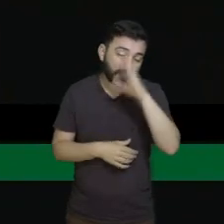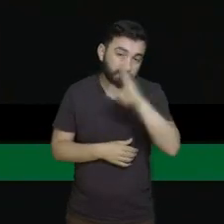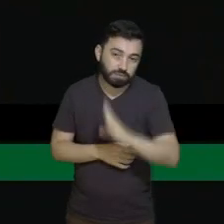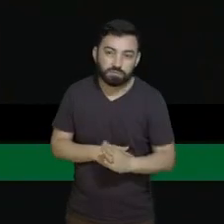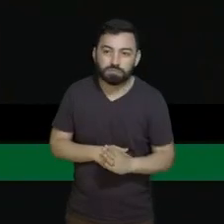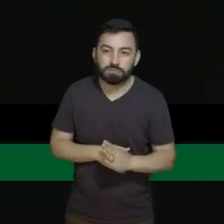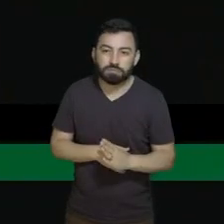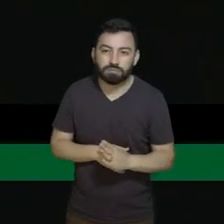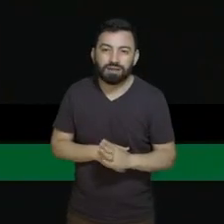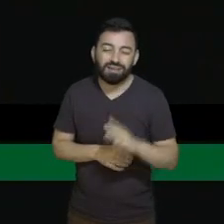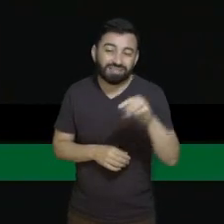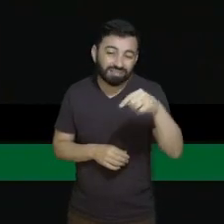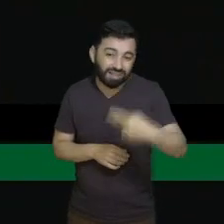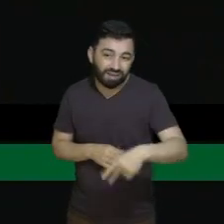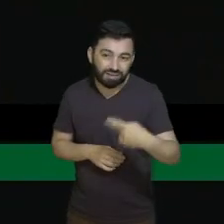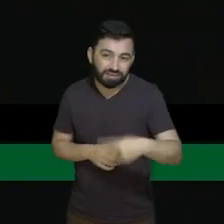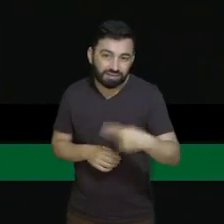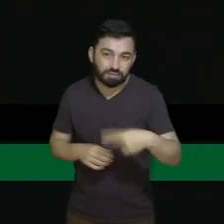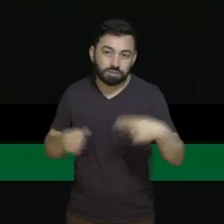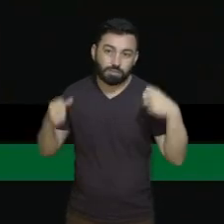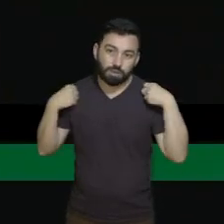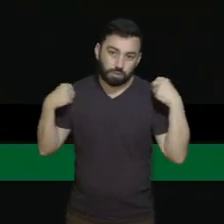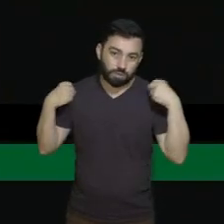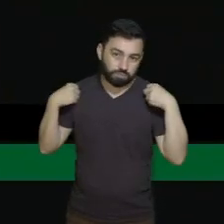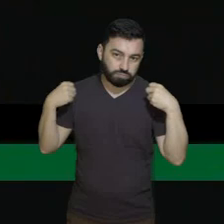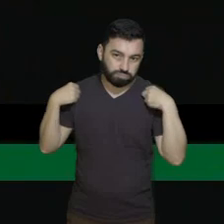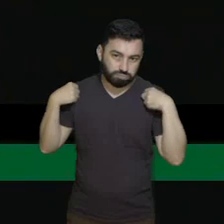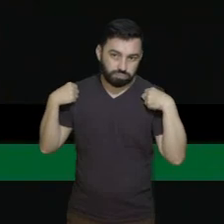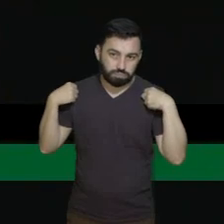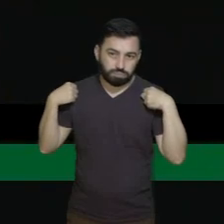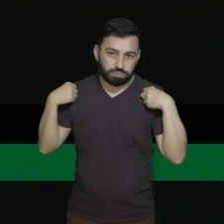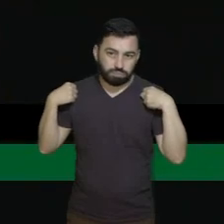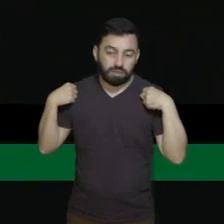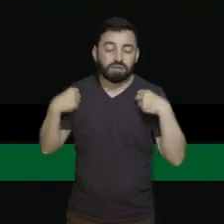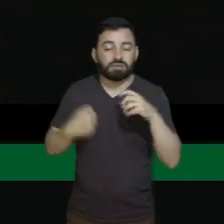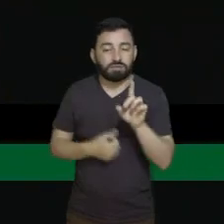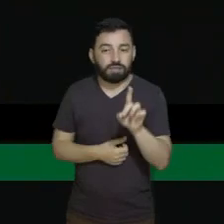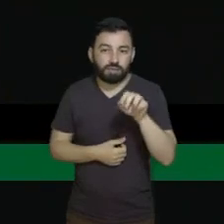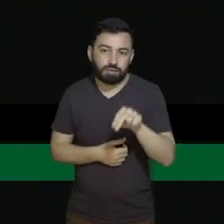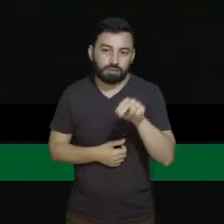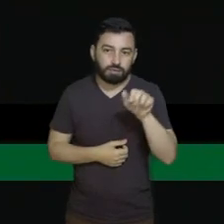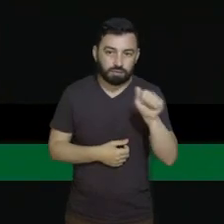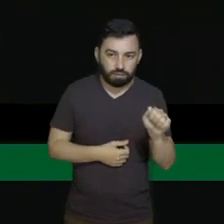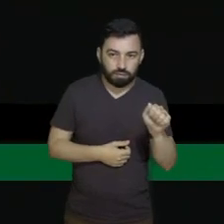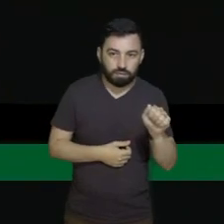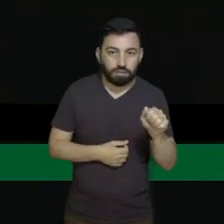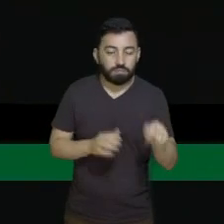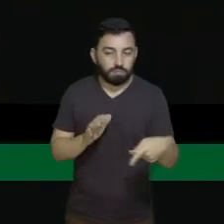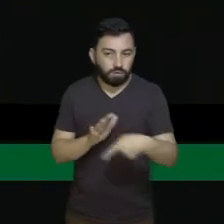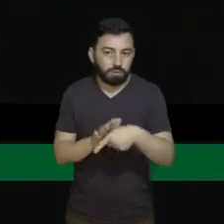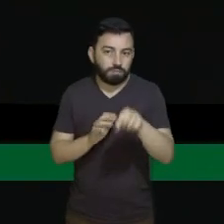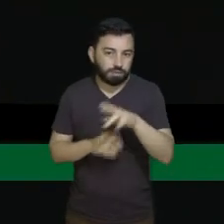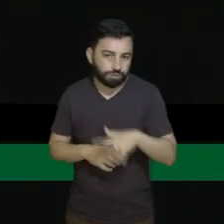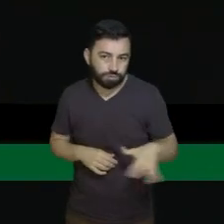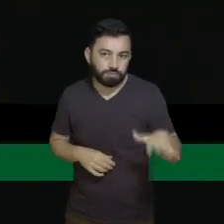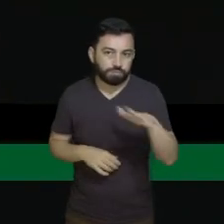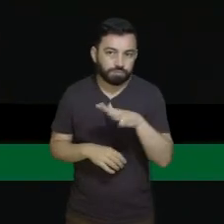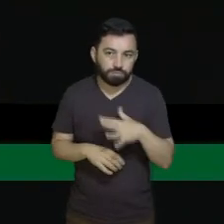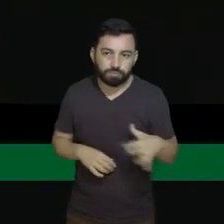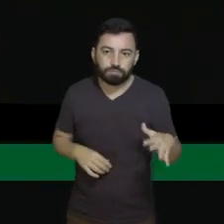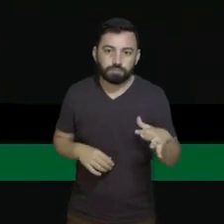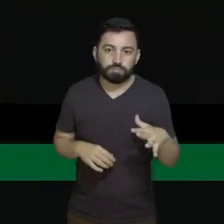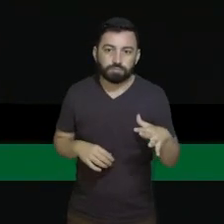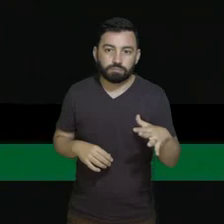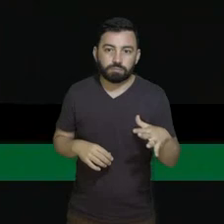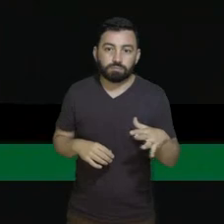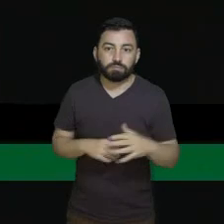É daqui de Chapecó. Tem o DNA desta região e tem também o DNA do cooperativismo.